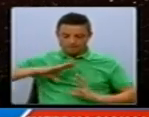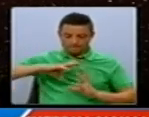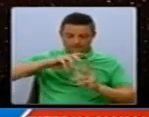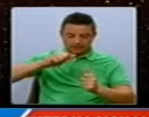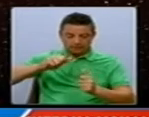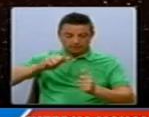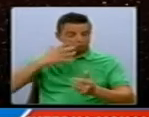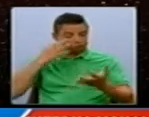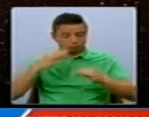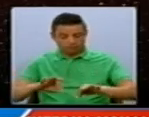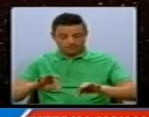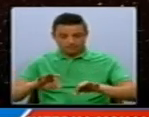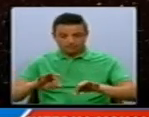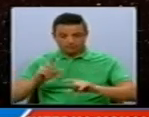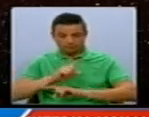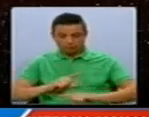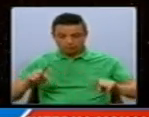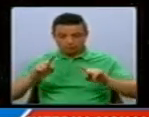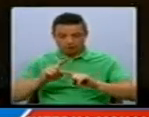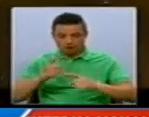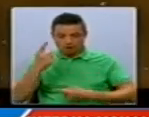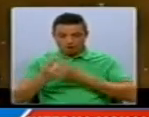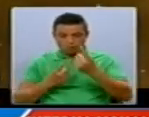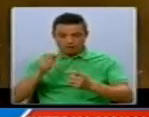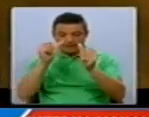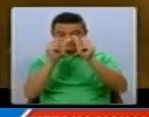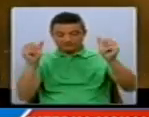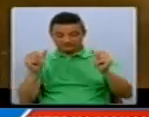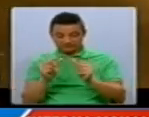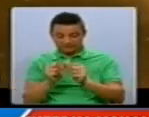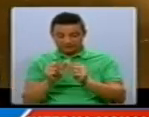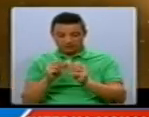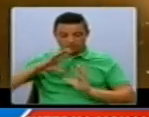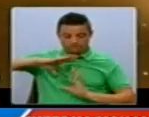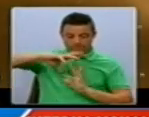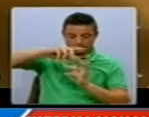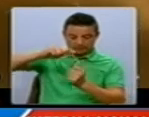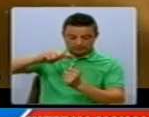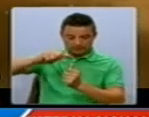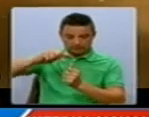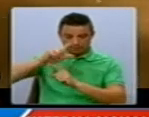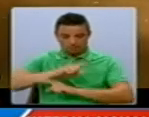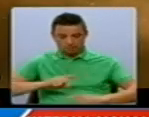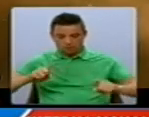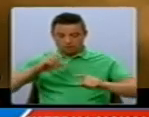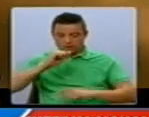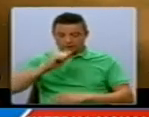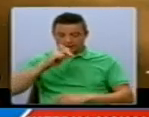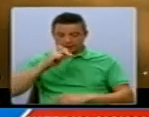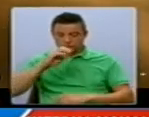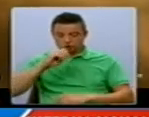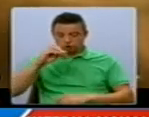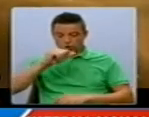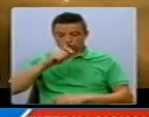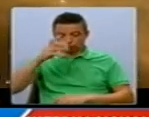simples. Ao nível da formação dos planetas em qualquer sistema planetário, quando os gigantes gasosos, os Júpiteres, os